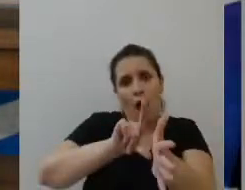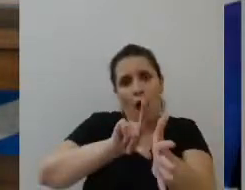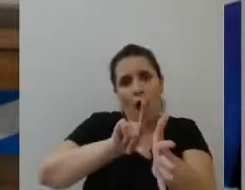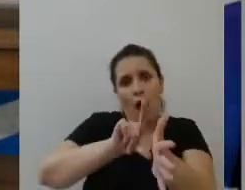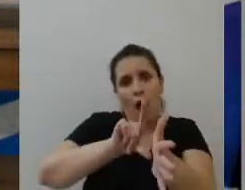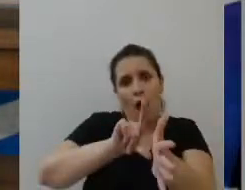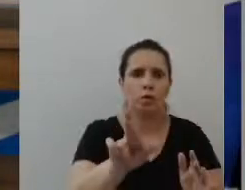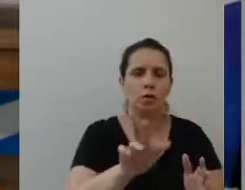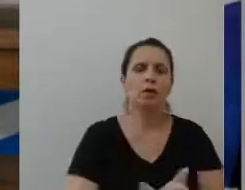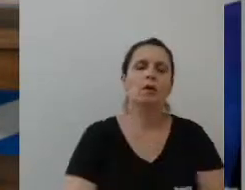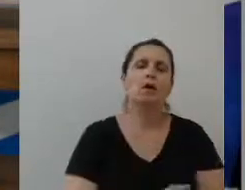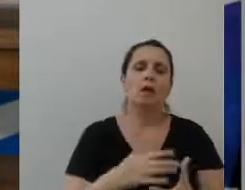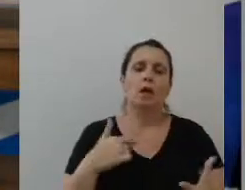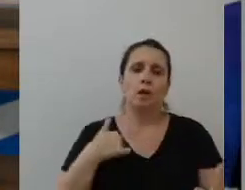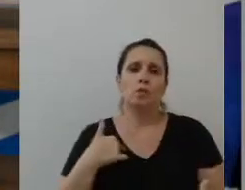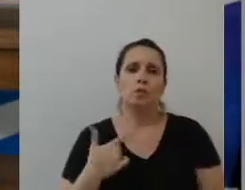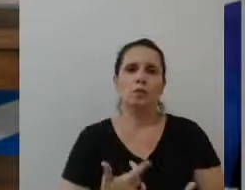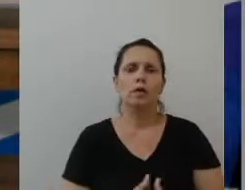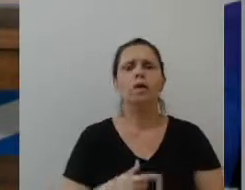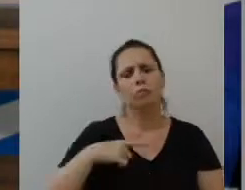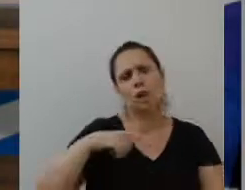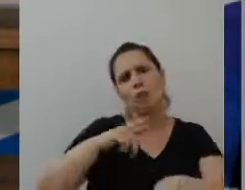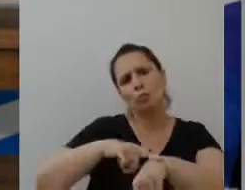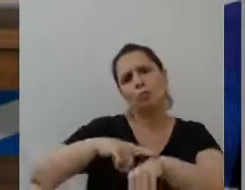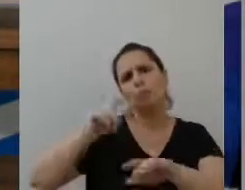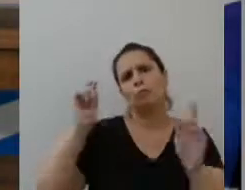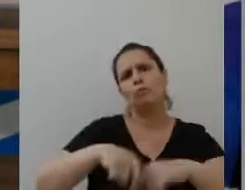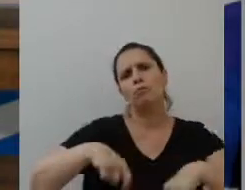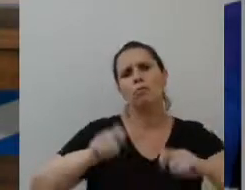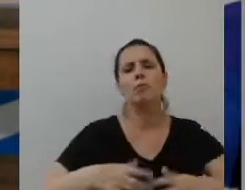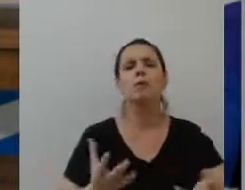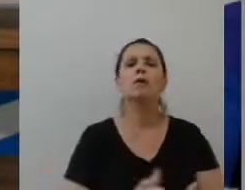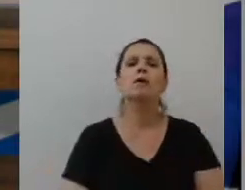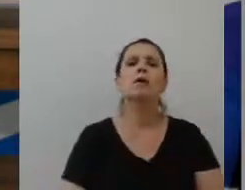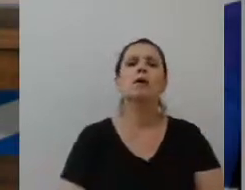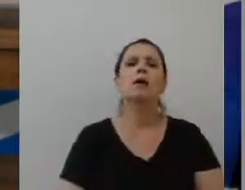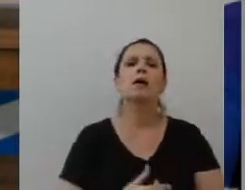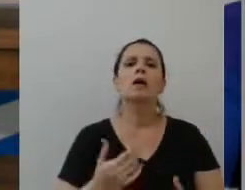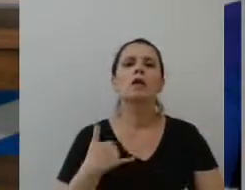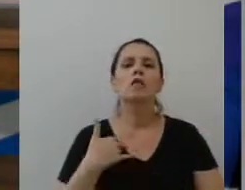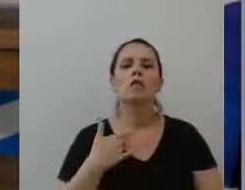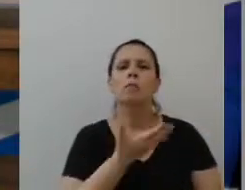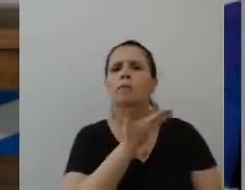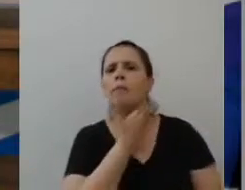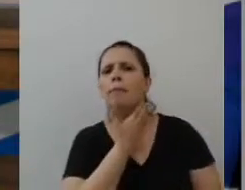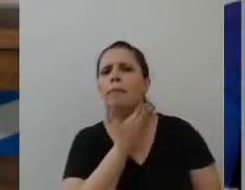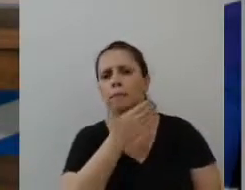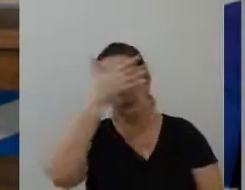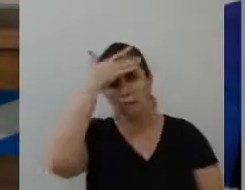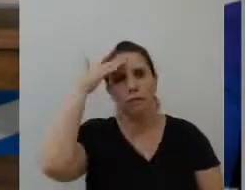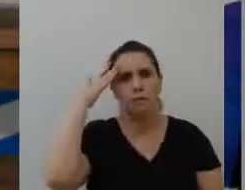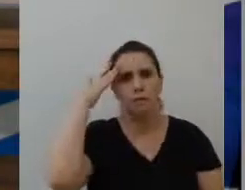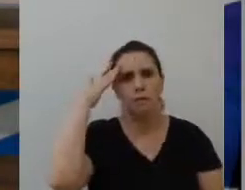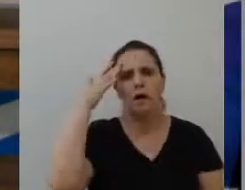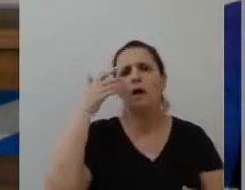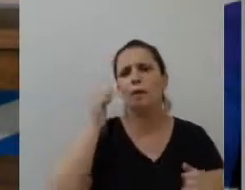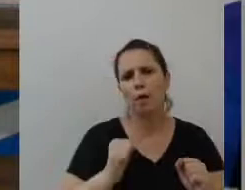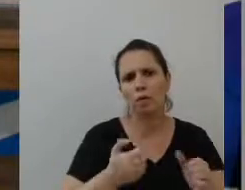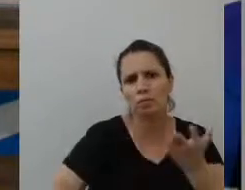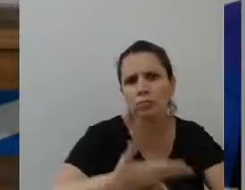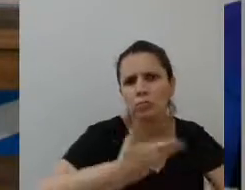questão, eu vou, que eu ainda tenho tempo, eu vou bater papo com o pessoal. Posso bater papo? Vamos